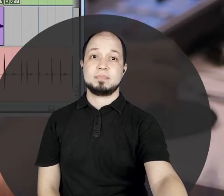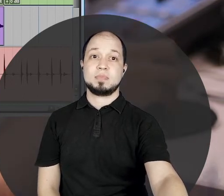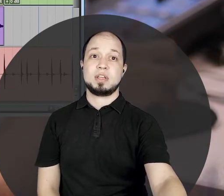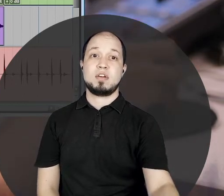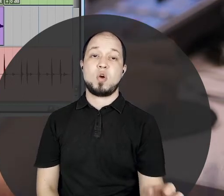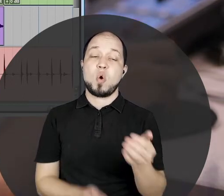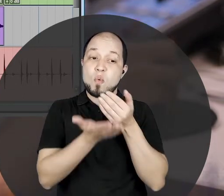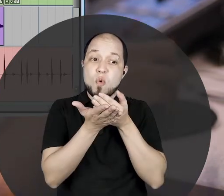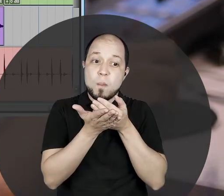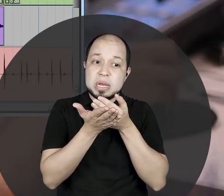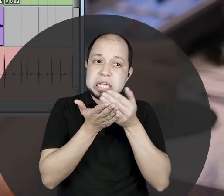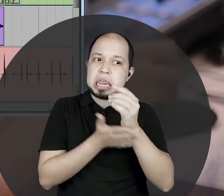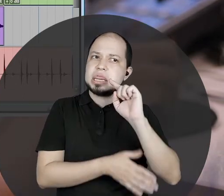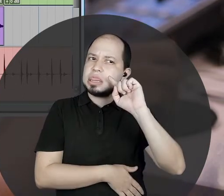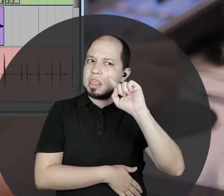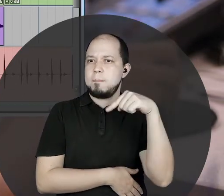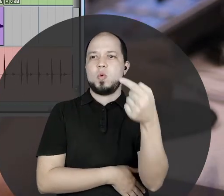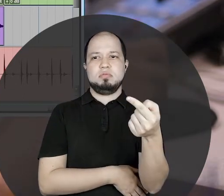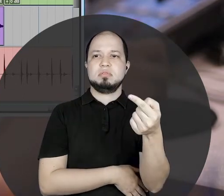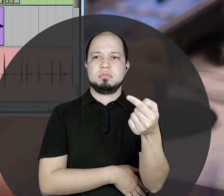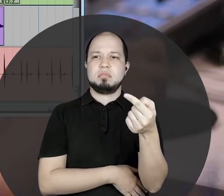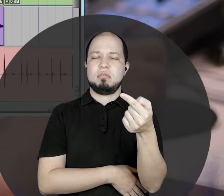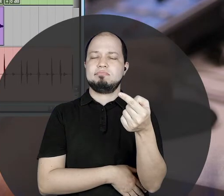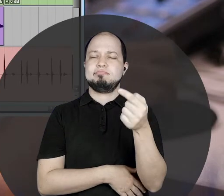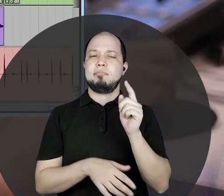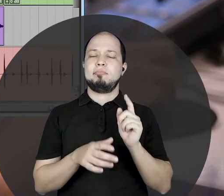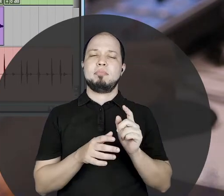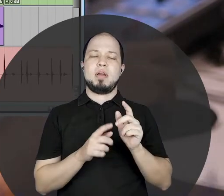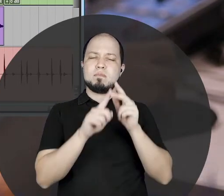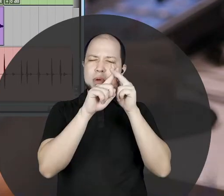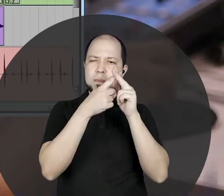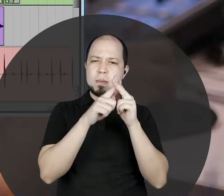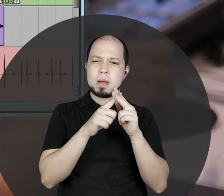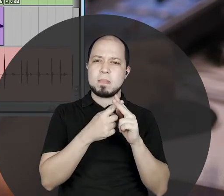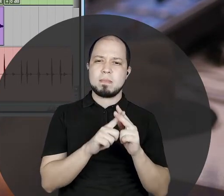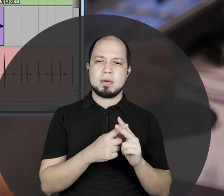Coloca até um para começar um pouco depois ainda. Espera aí, deixa isso aqui.